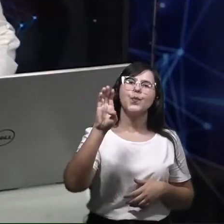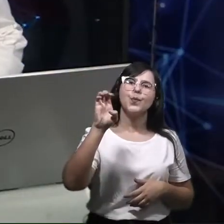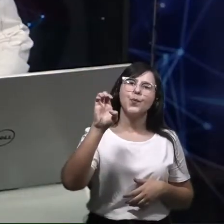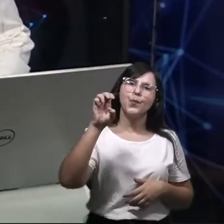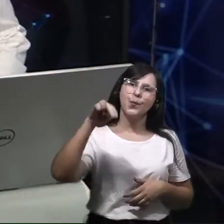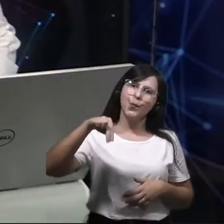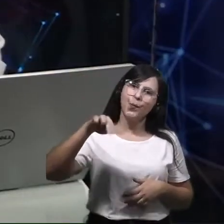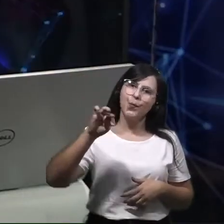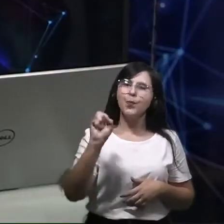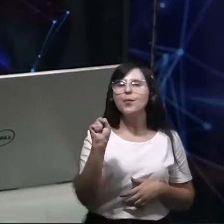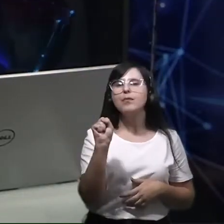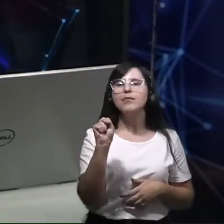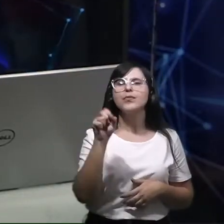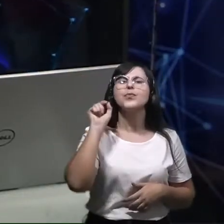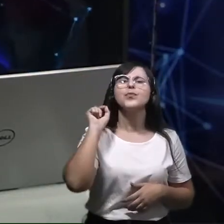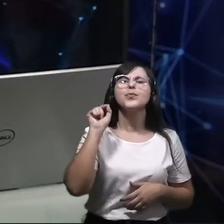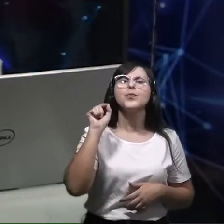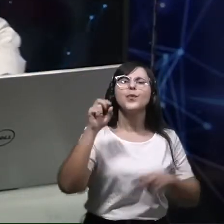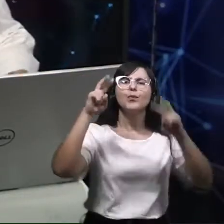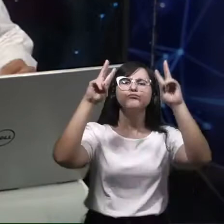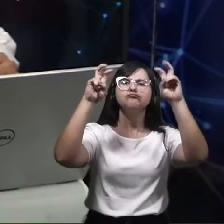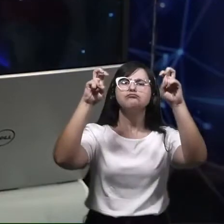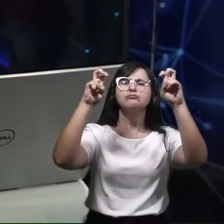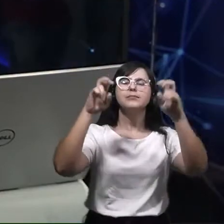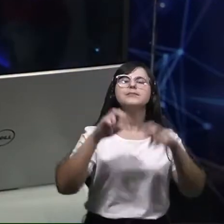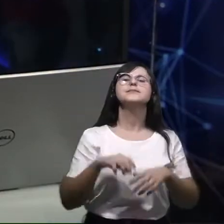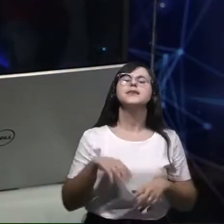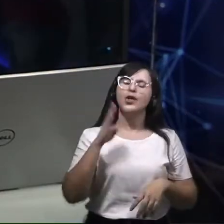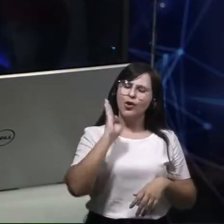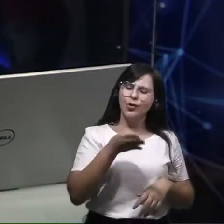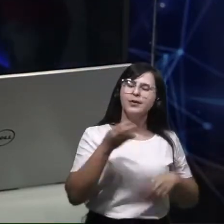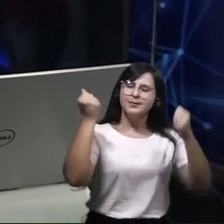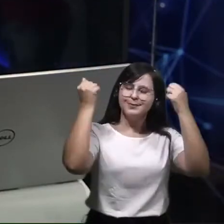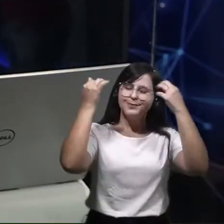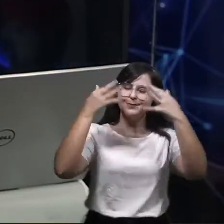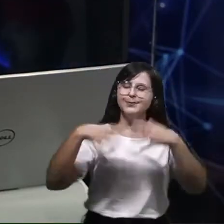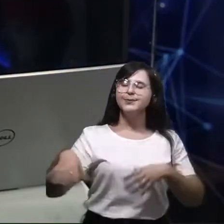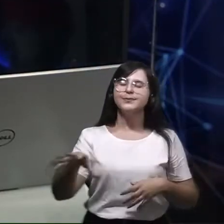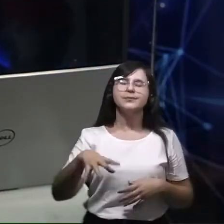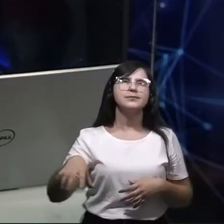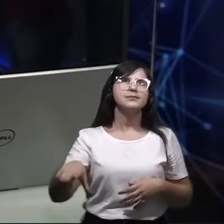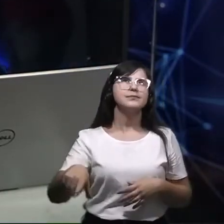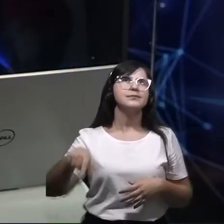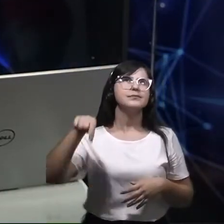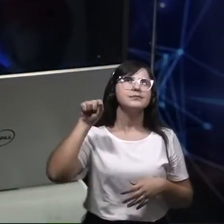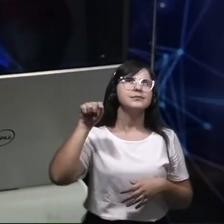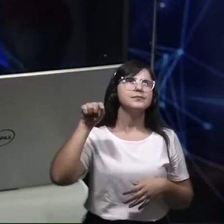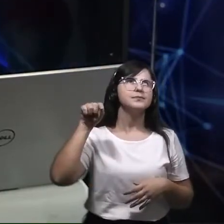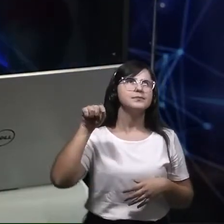Vou sortear agora o tema da pergunta, certo? Essa rodada é temática, conforme nós anunciamos.